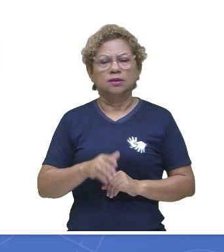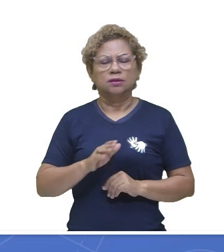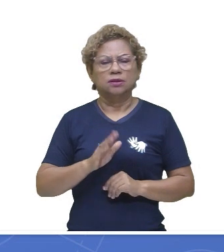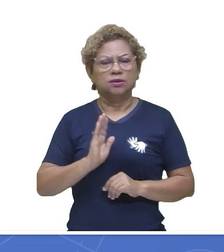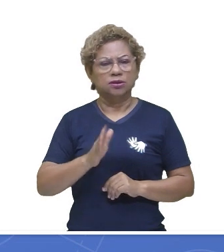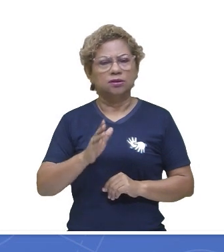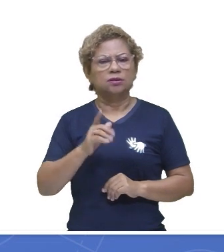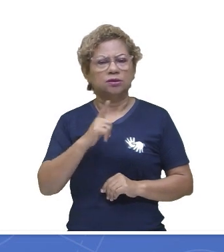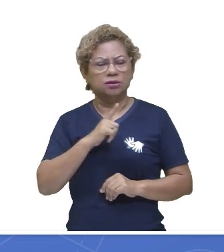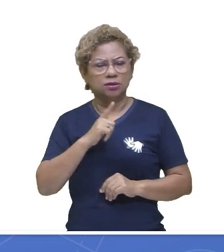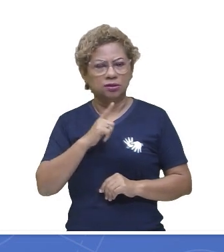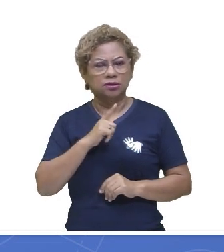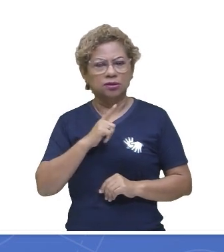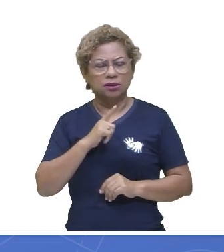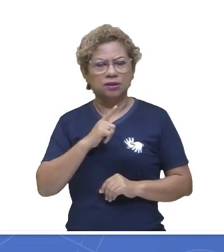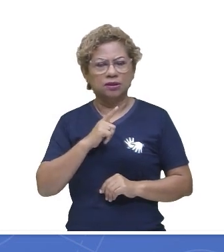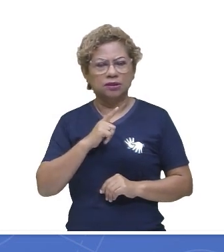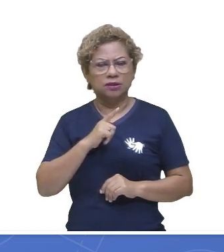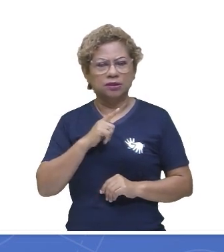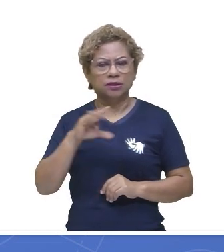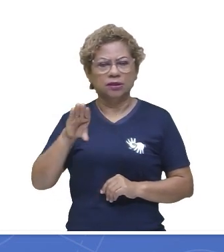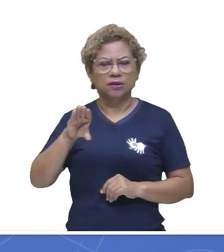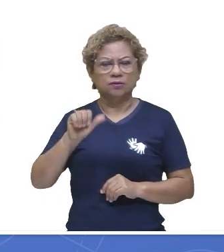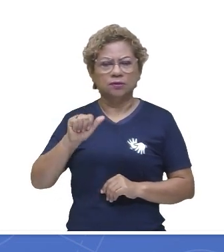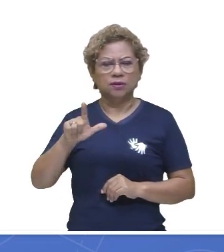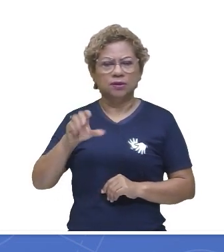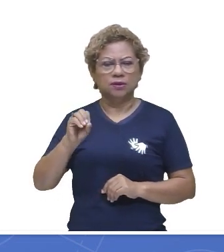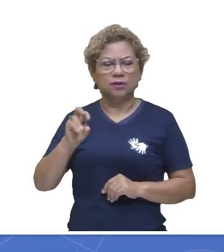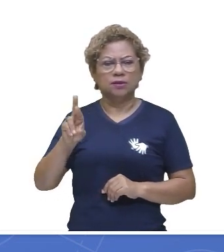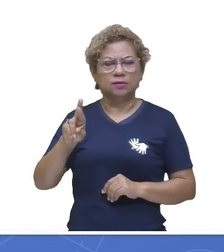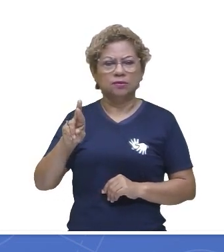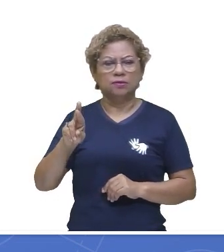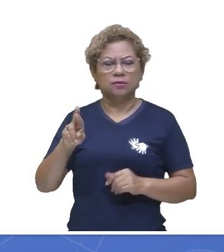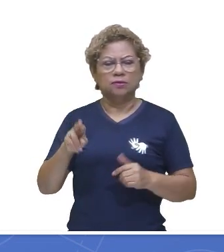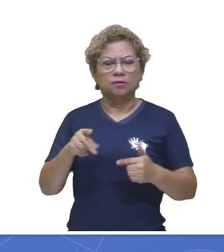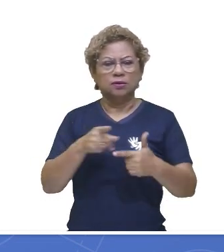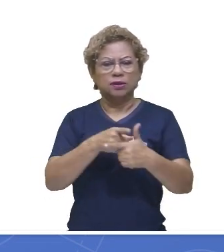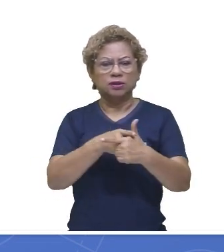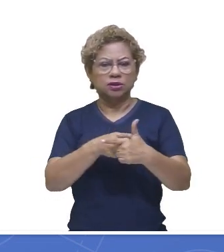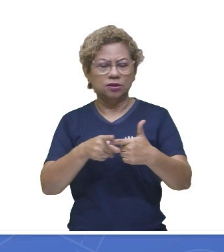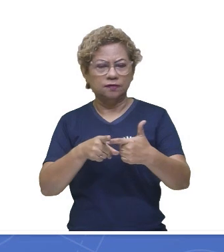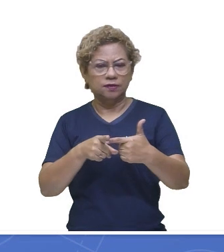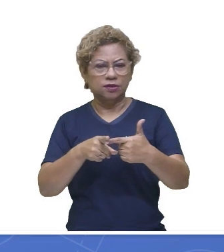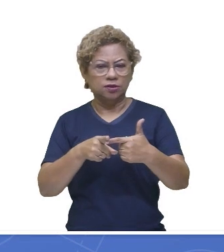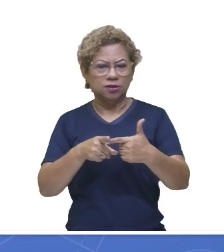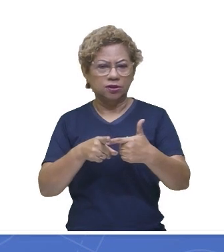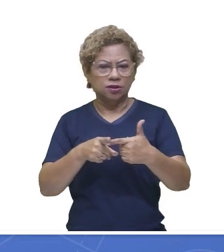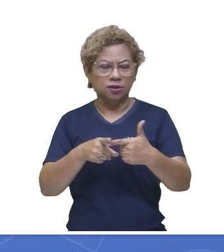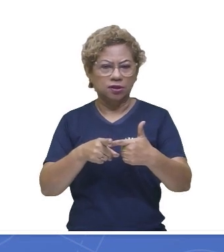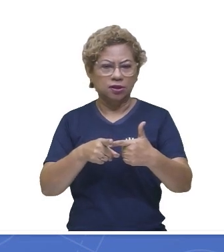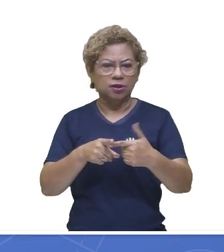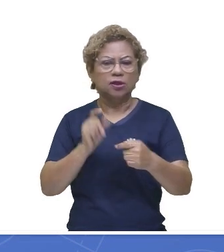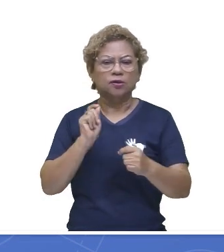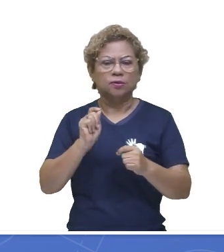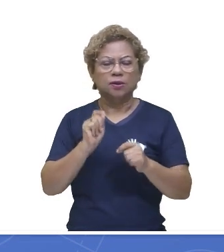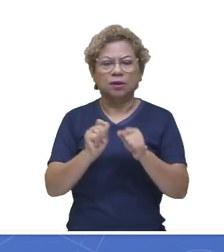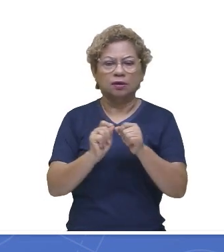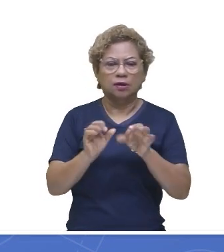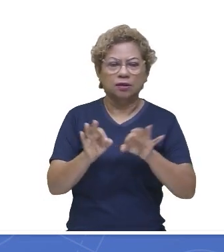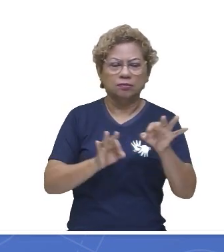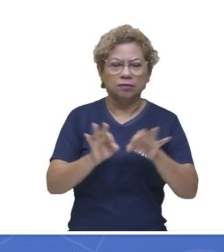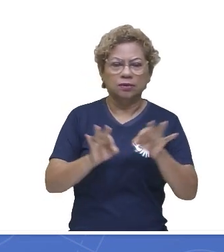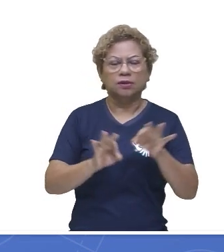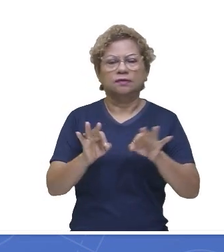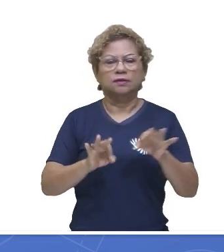a quantidade de calor dividida pela variação da temperatura, a gente pode escrever uma outra equação para o calor específico, né? Uma